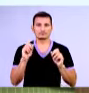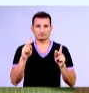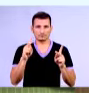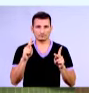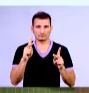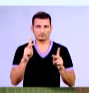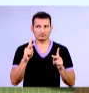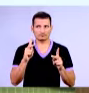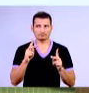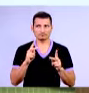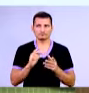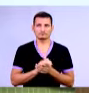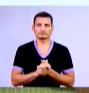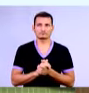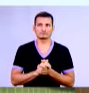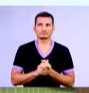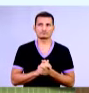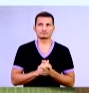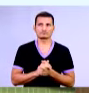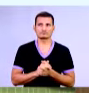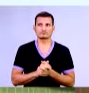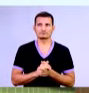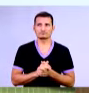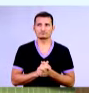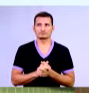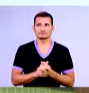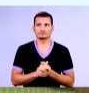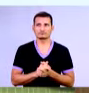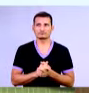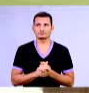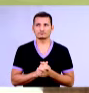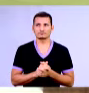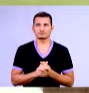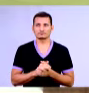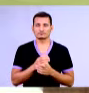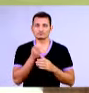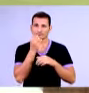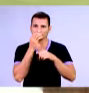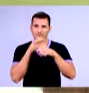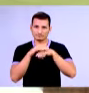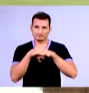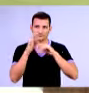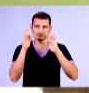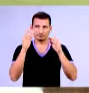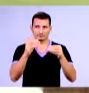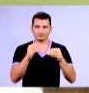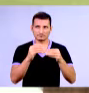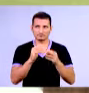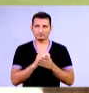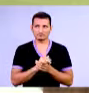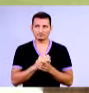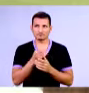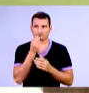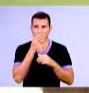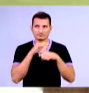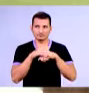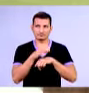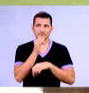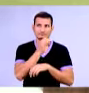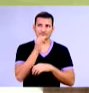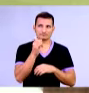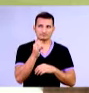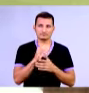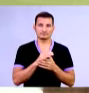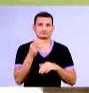vocês. Professor, quer despedir dos alunos? Deixar seu boa noite? Boa noite a todos, boa noite aos alunos, aos tutores que